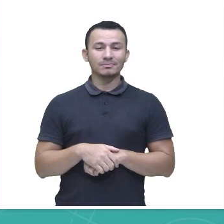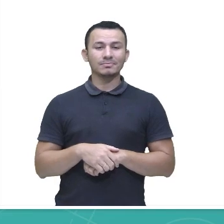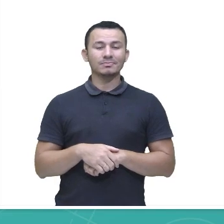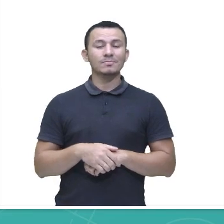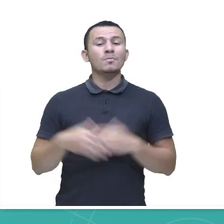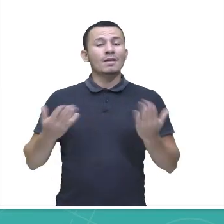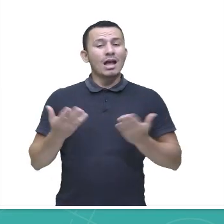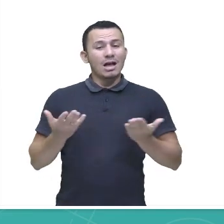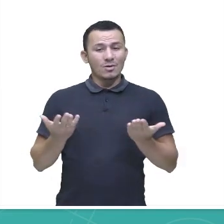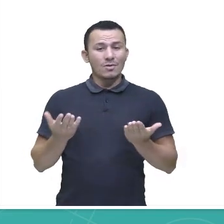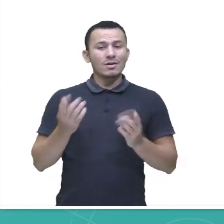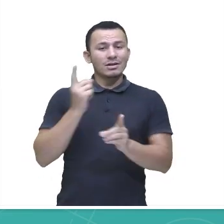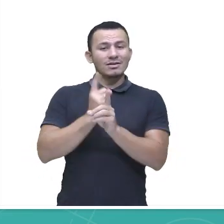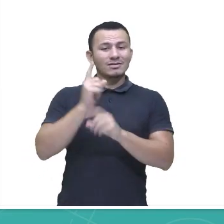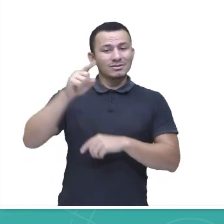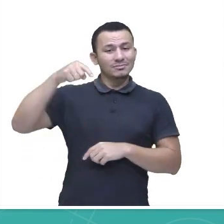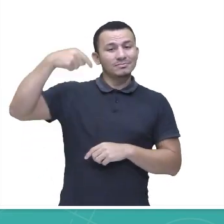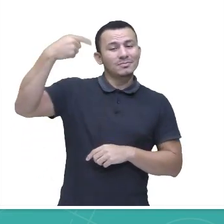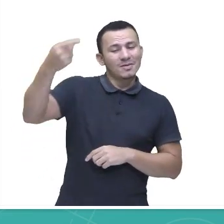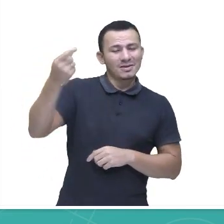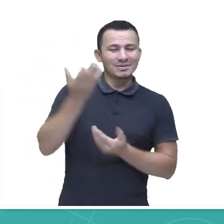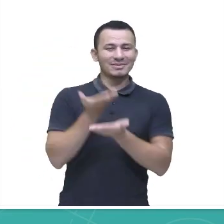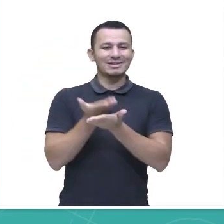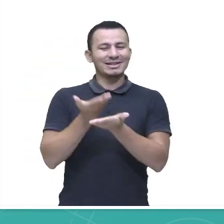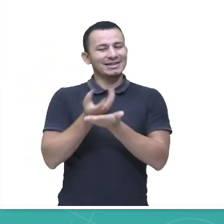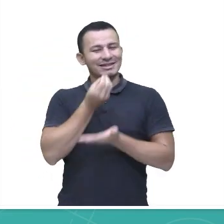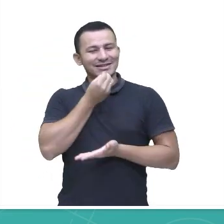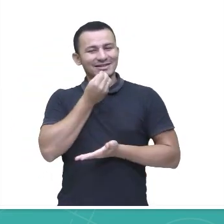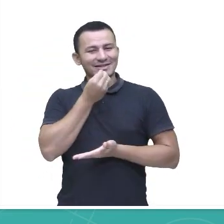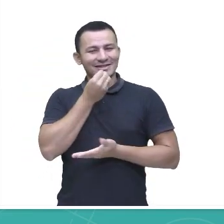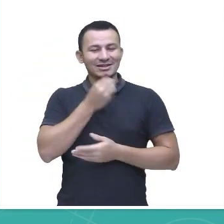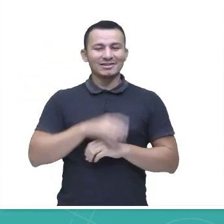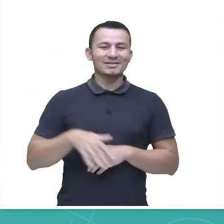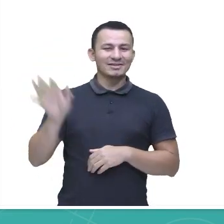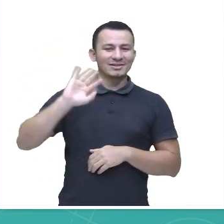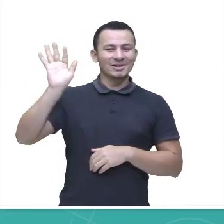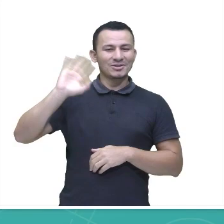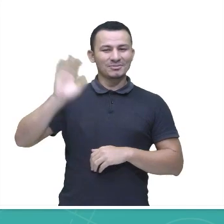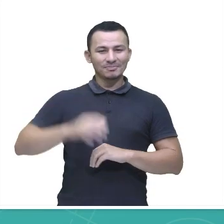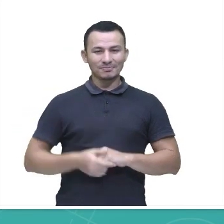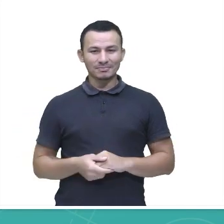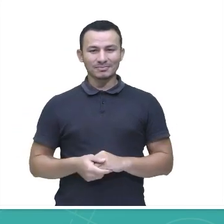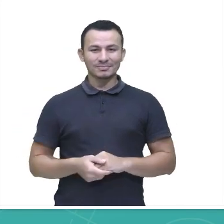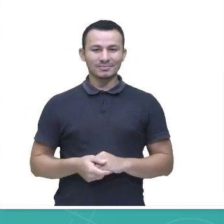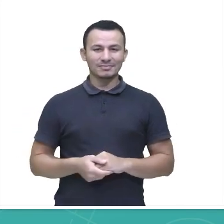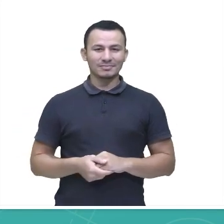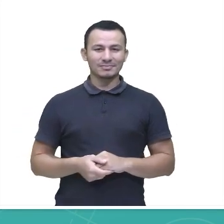vamos nos encontrar numa próxima oportunidade, se Deus quiser. Tchau, meus queridos.